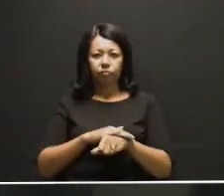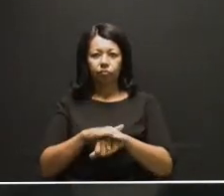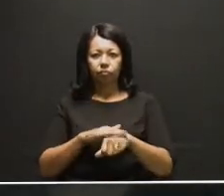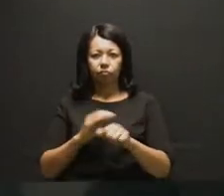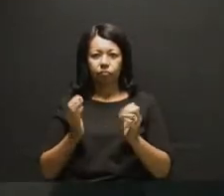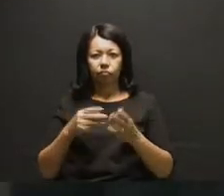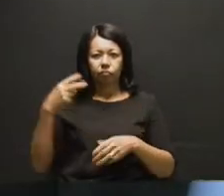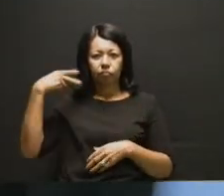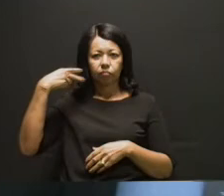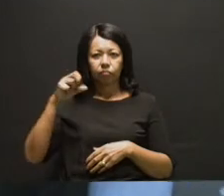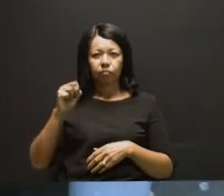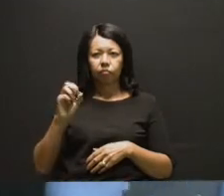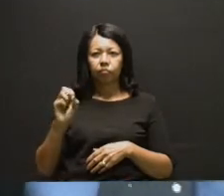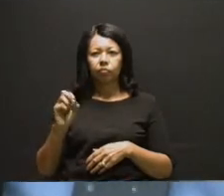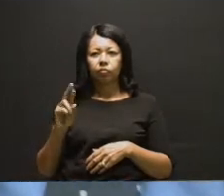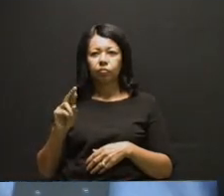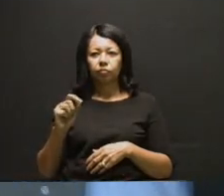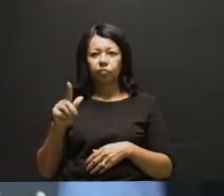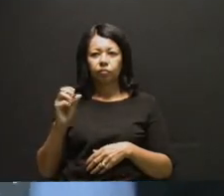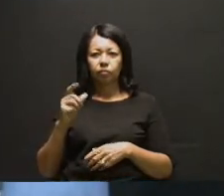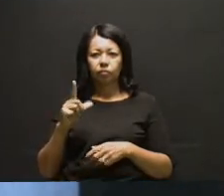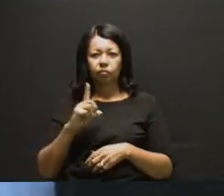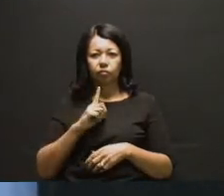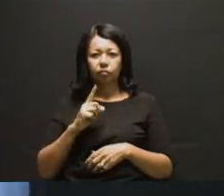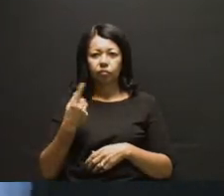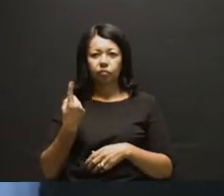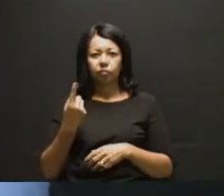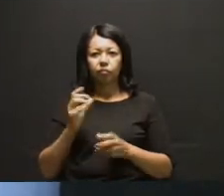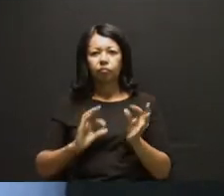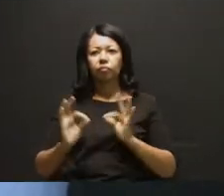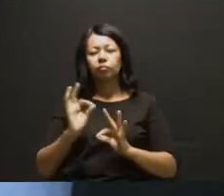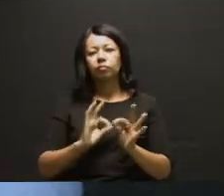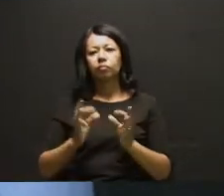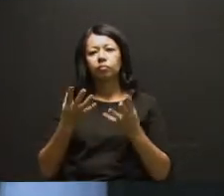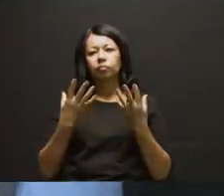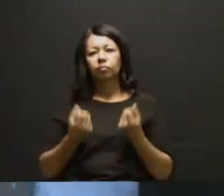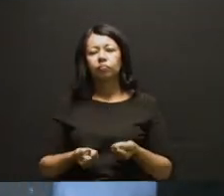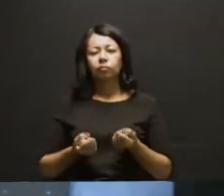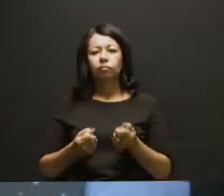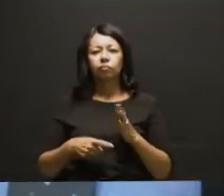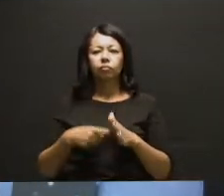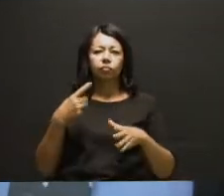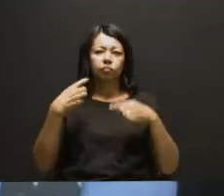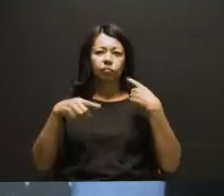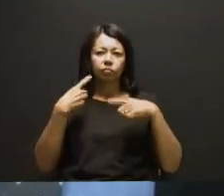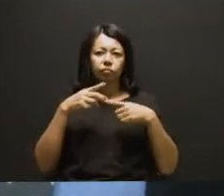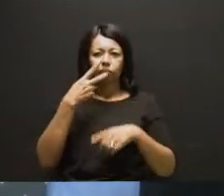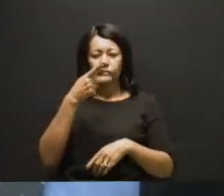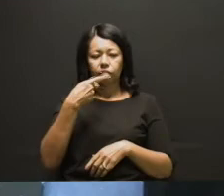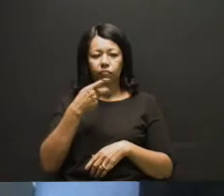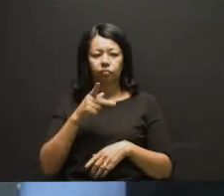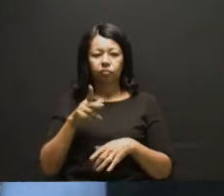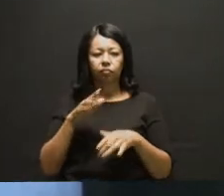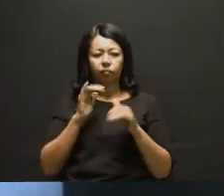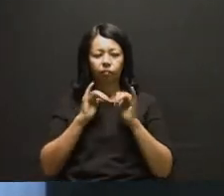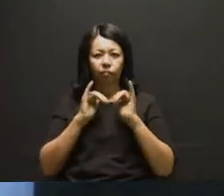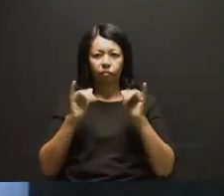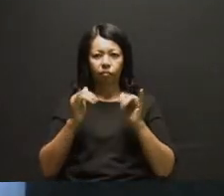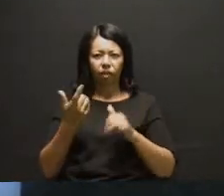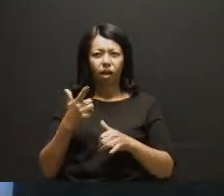agora com o vereador sergio santana que teve um projeto de lei aprovado em primeira discussão sobre a informatização